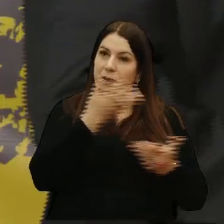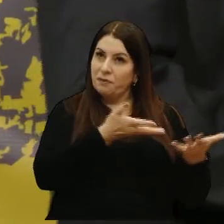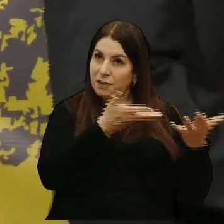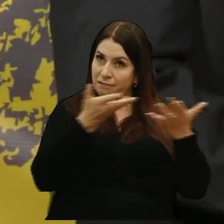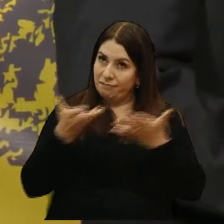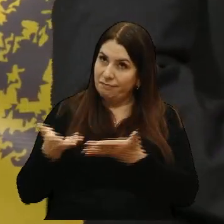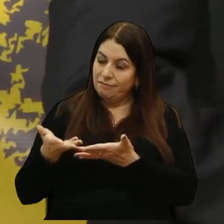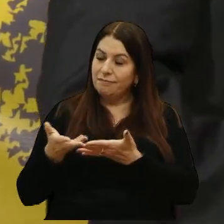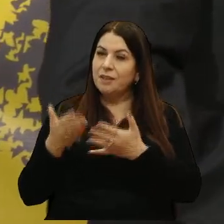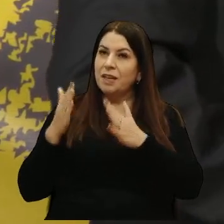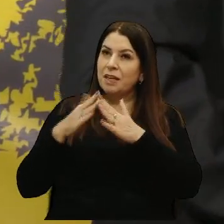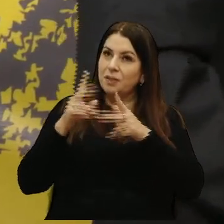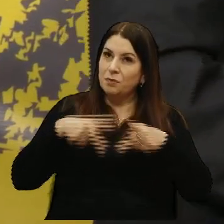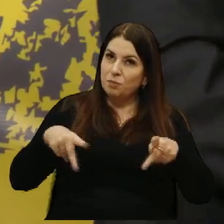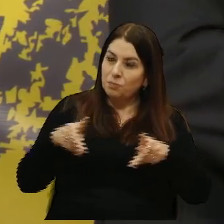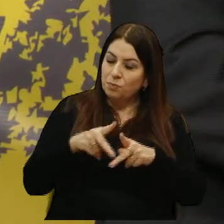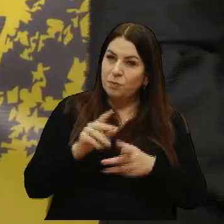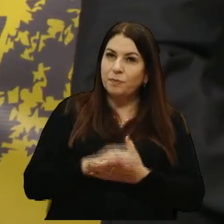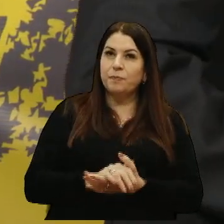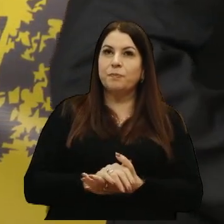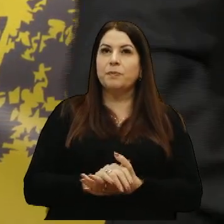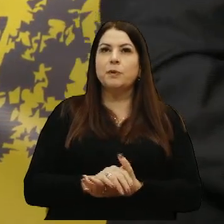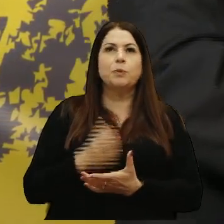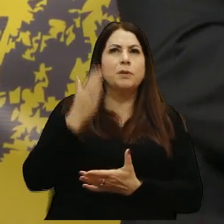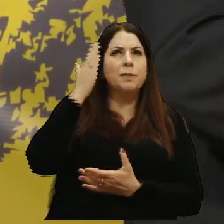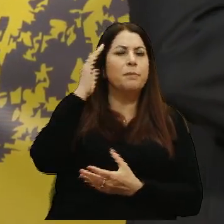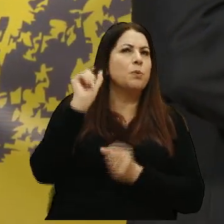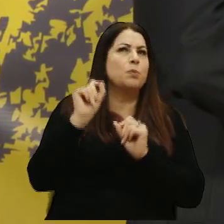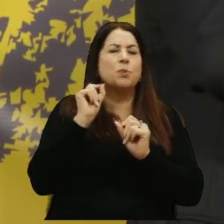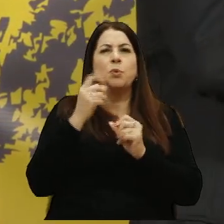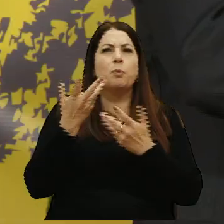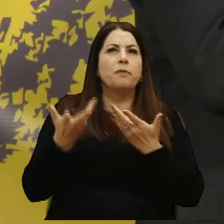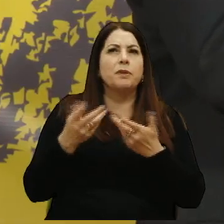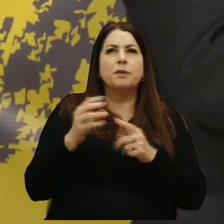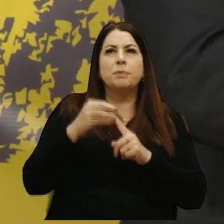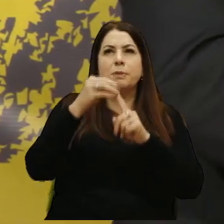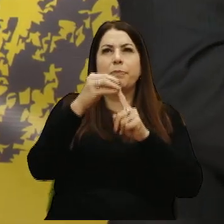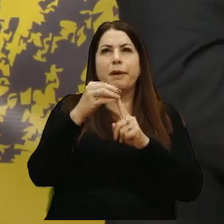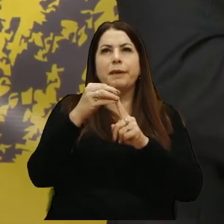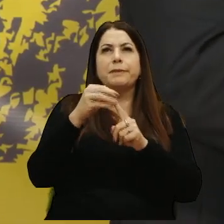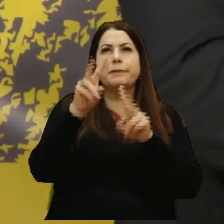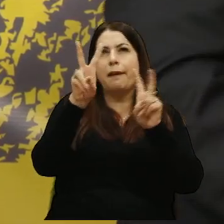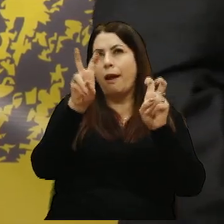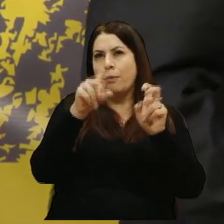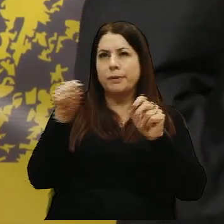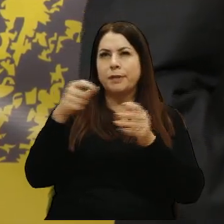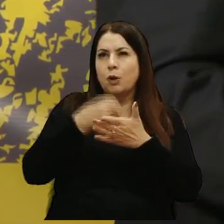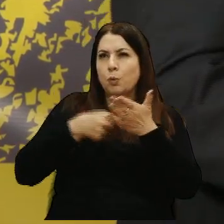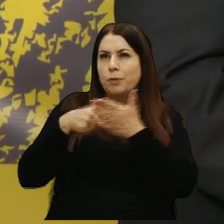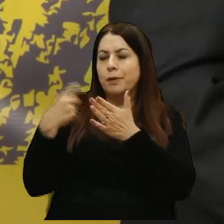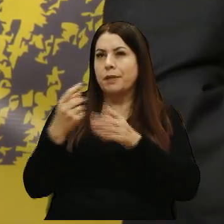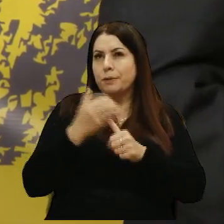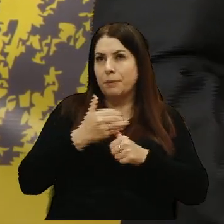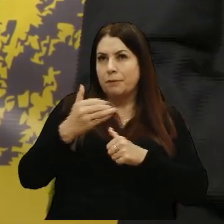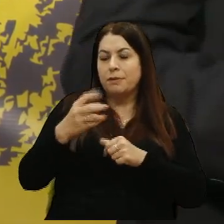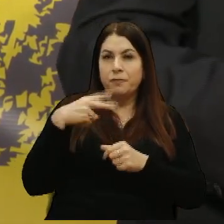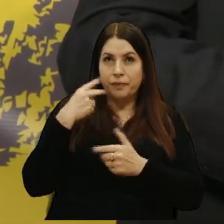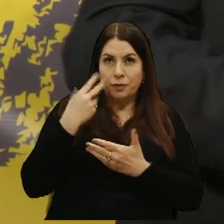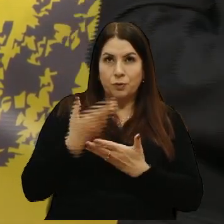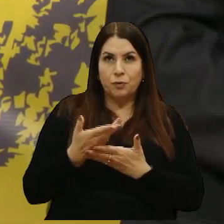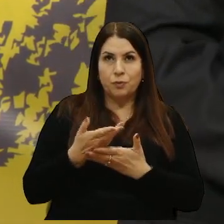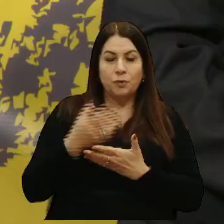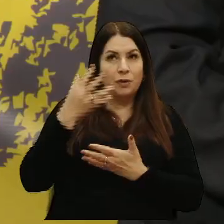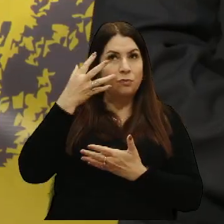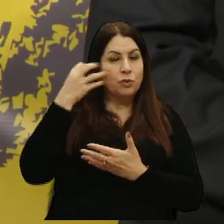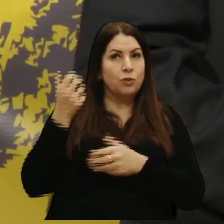bem-vindo à Casa do Povo. Quero saber aí quais vão ser as principais bandeiras aí desse seu mandato como vereador. O Jack